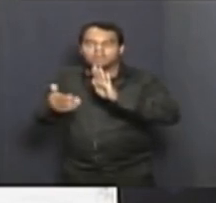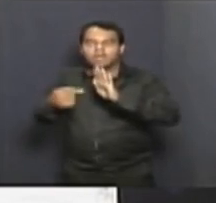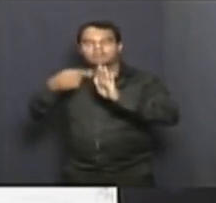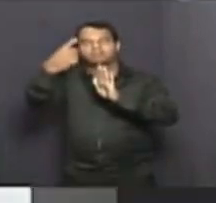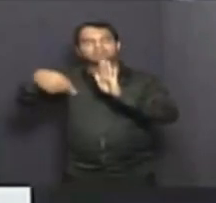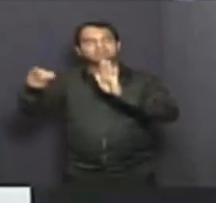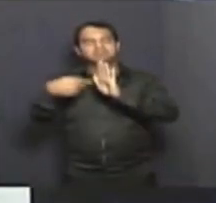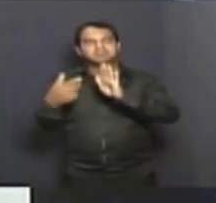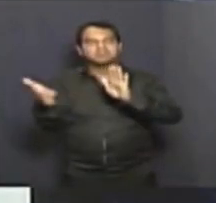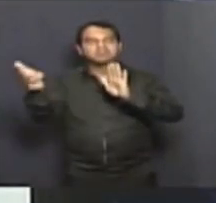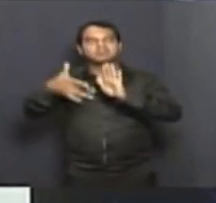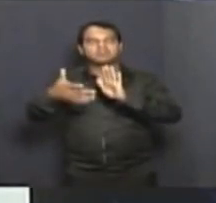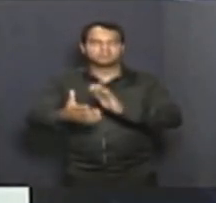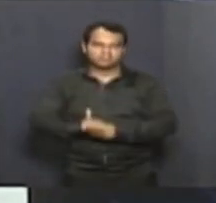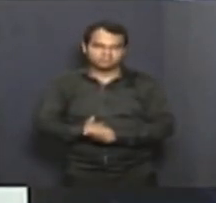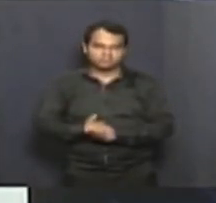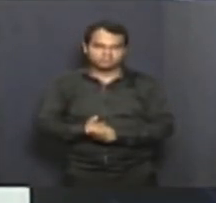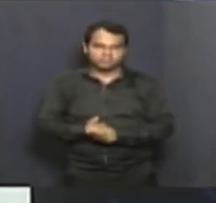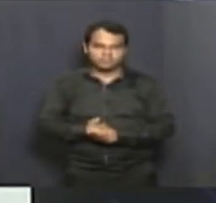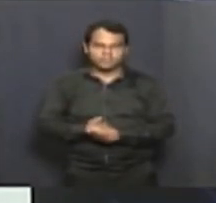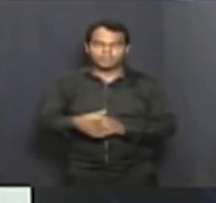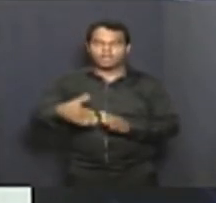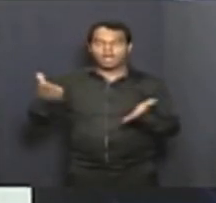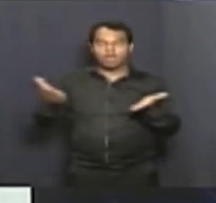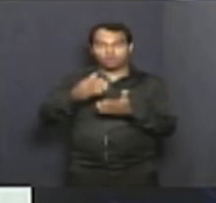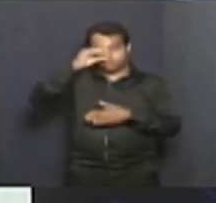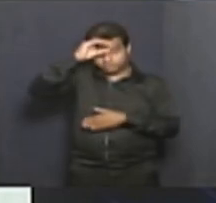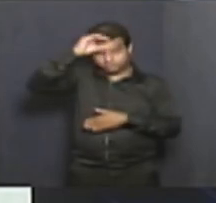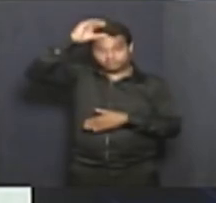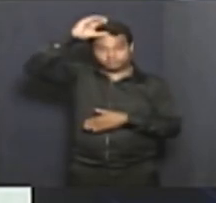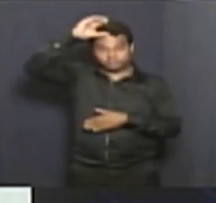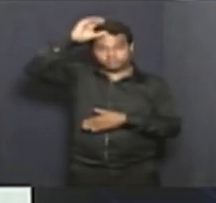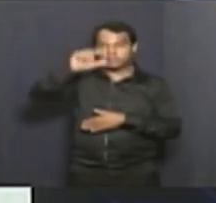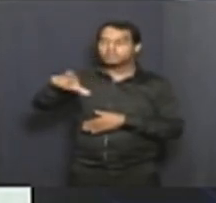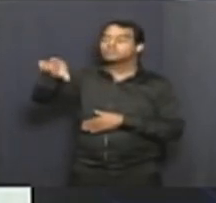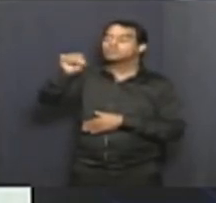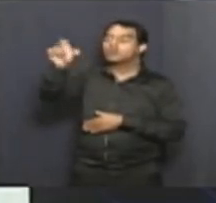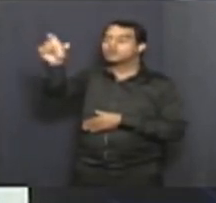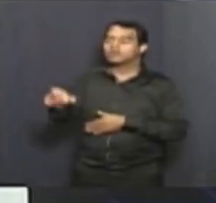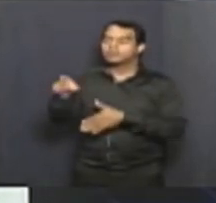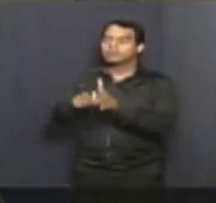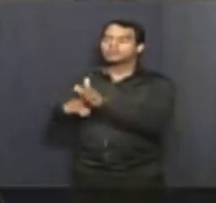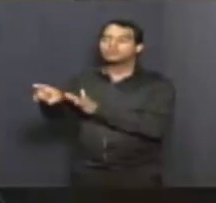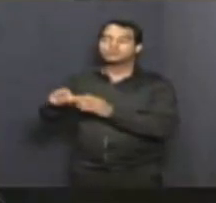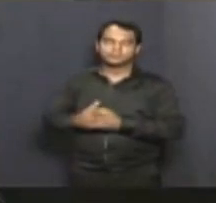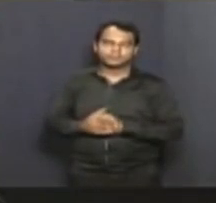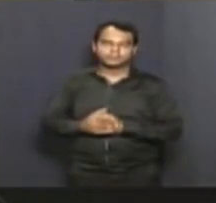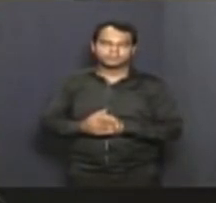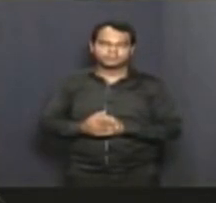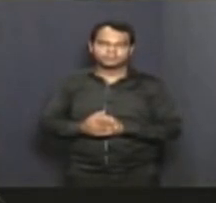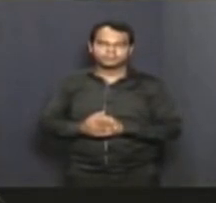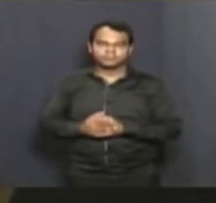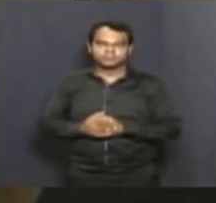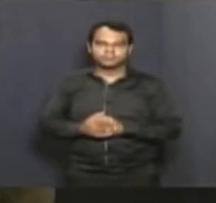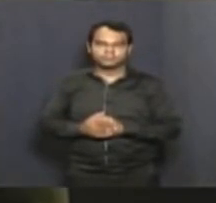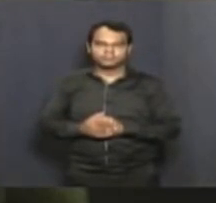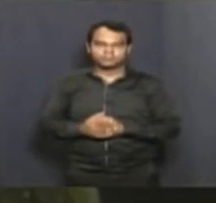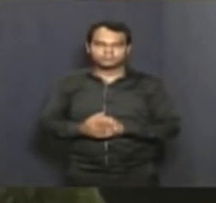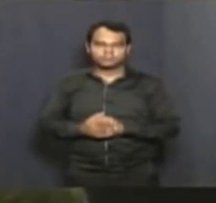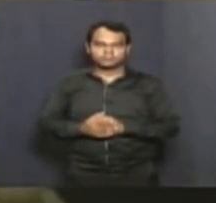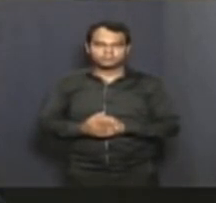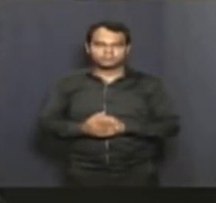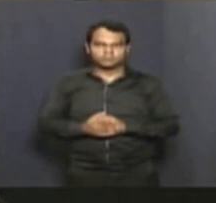feita candidato marcelo bluma sua vez de escolher o candidato a fazer a pergunta você microfone funcional